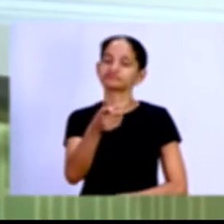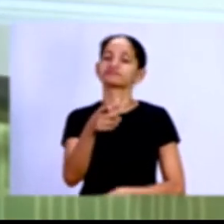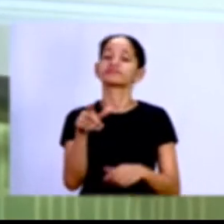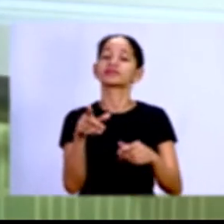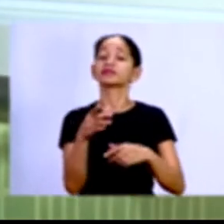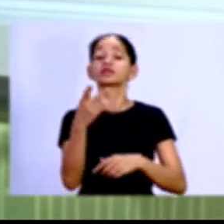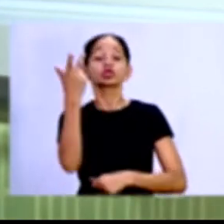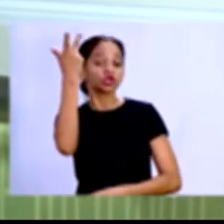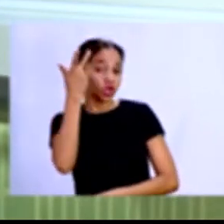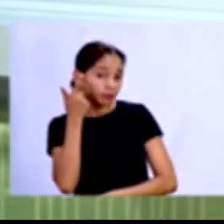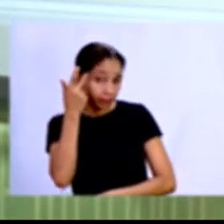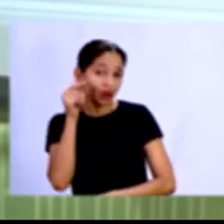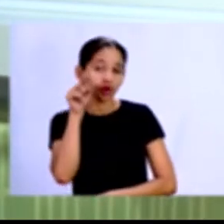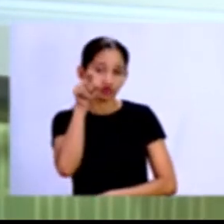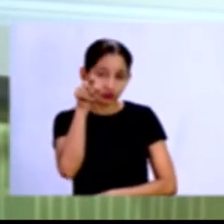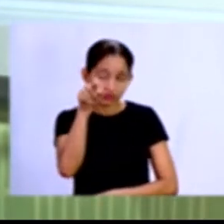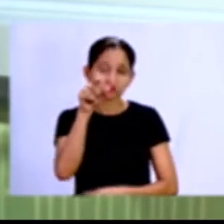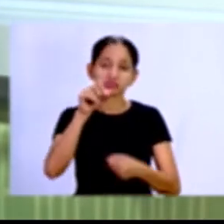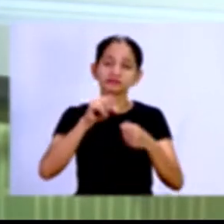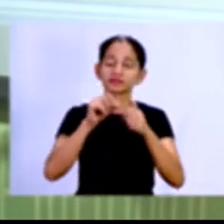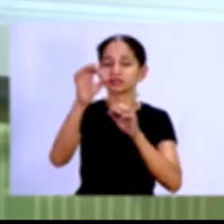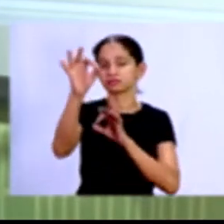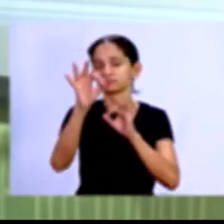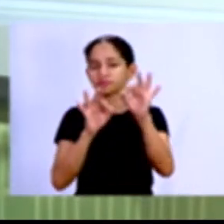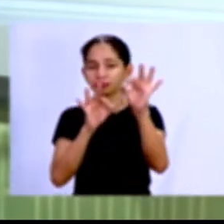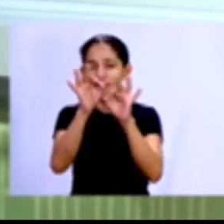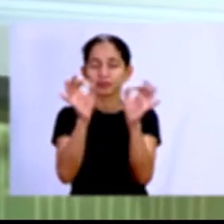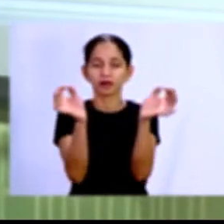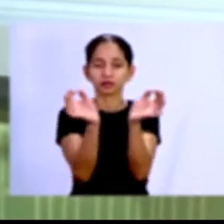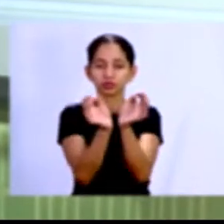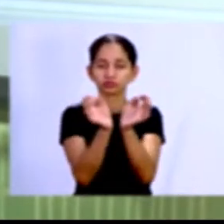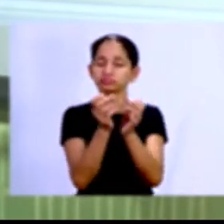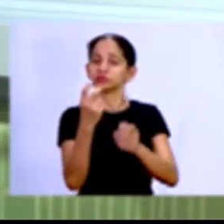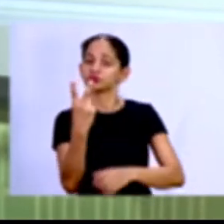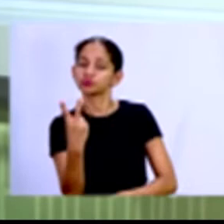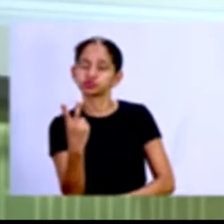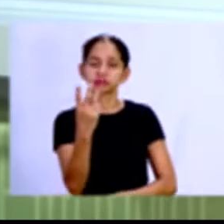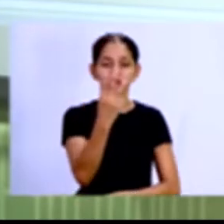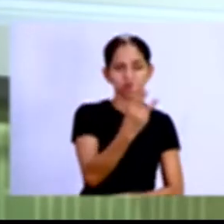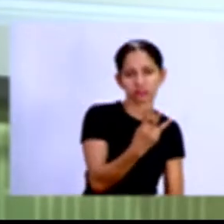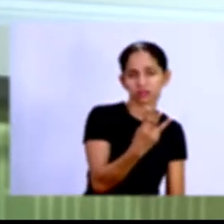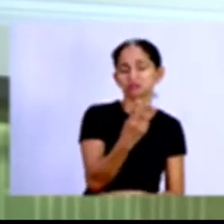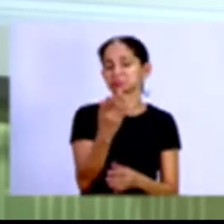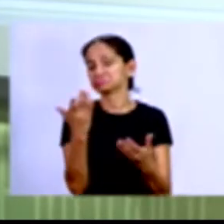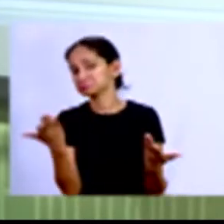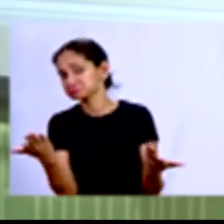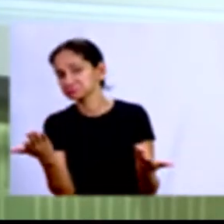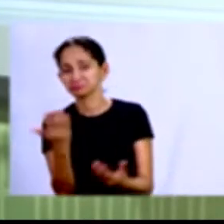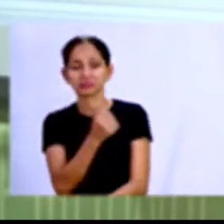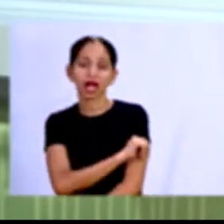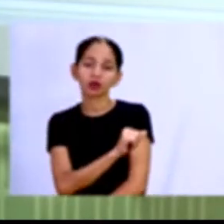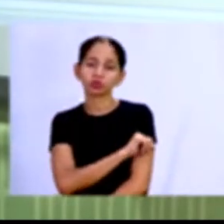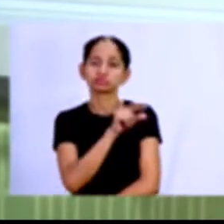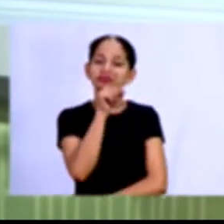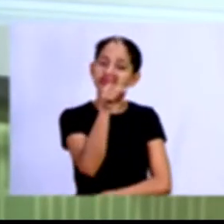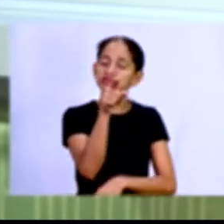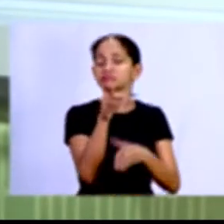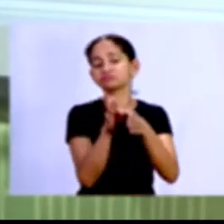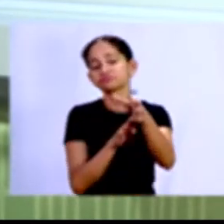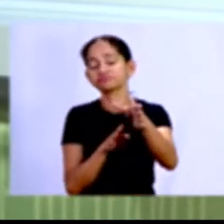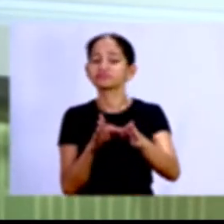nós recomendamos o quê? Organize a turma, né, em duplas, em trios, em grupos, né,